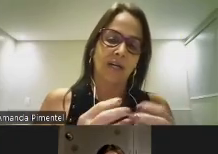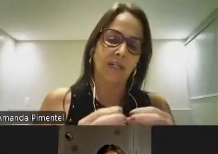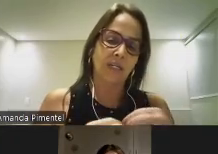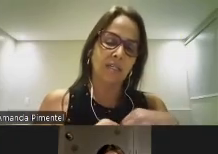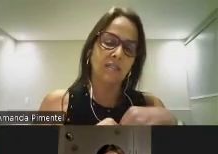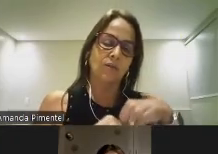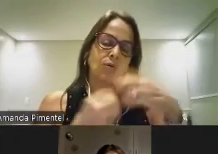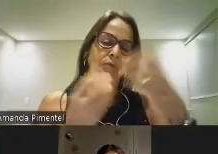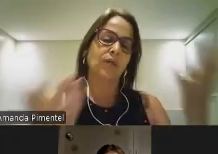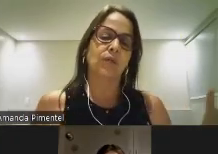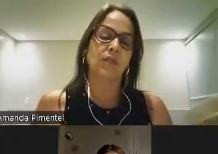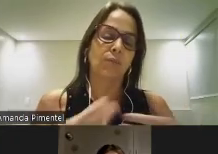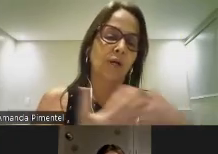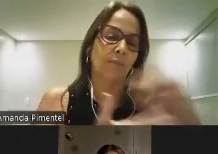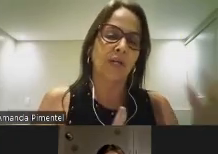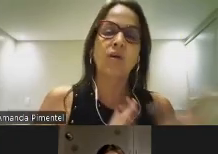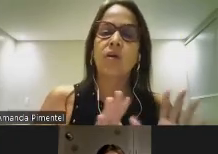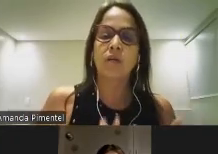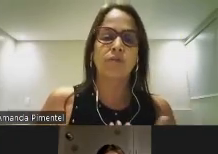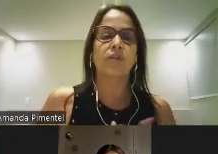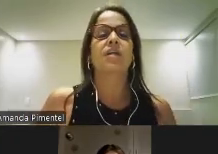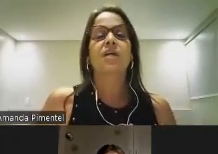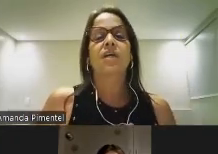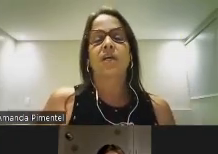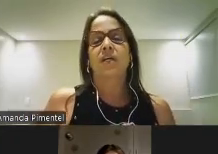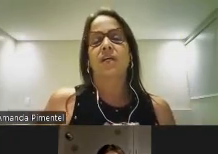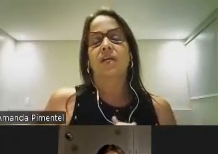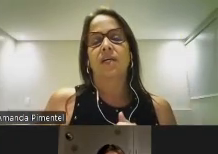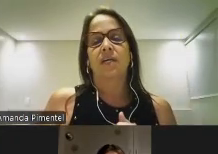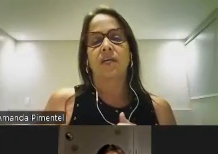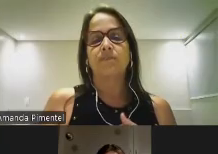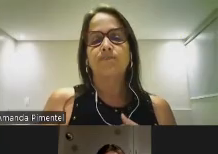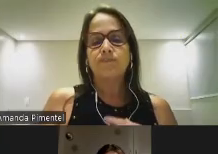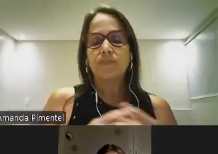intolerância, que necessitam de uma abertura de boca maior, enfim.